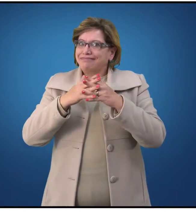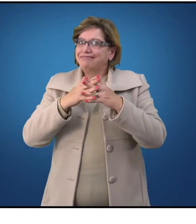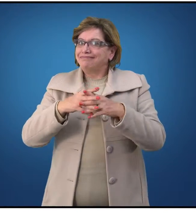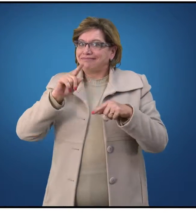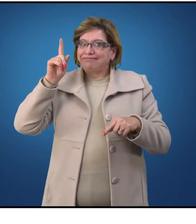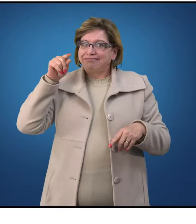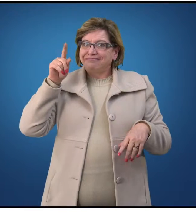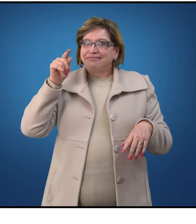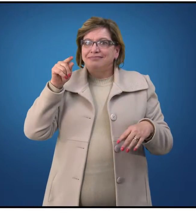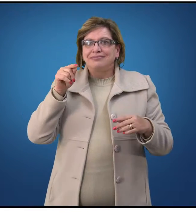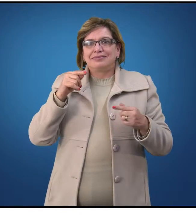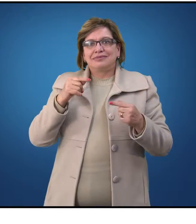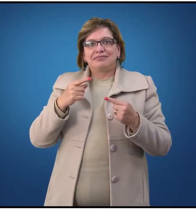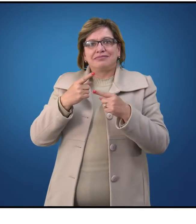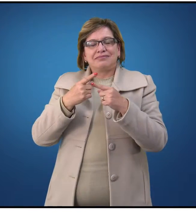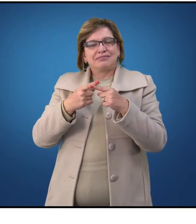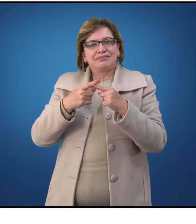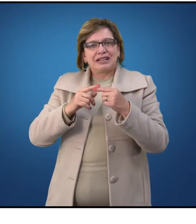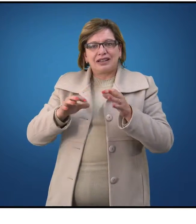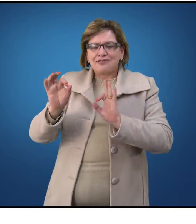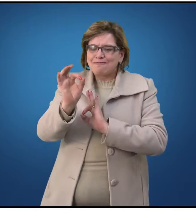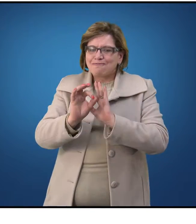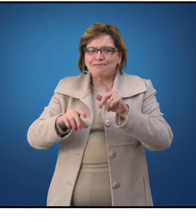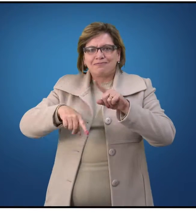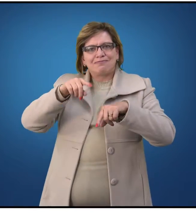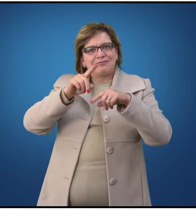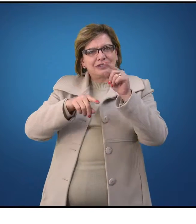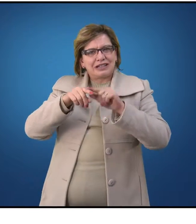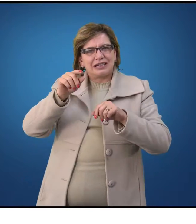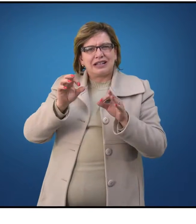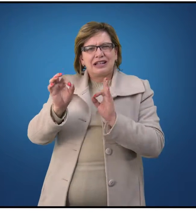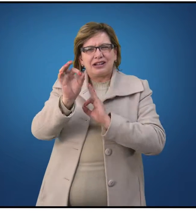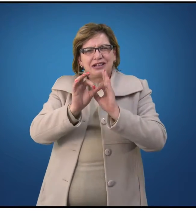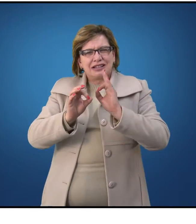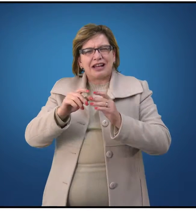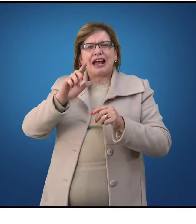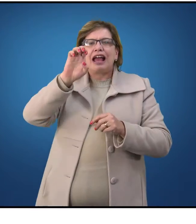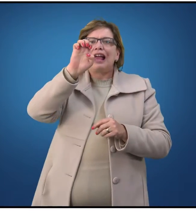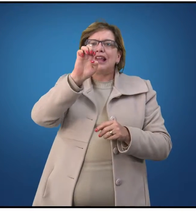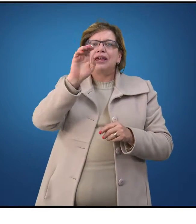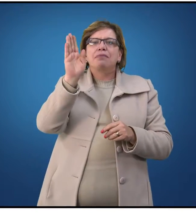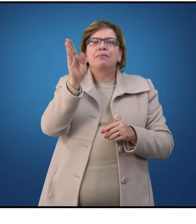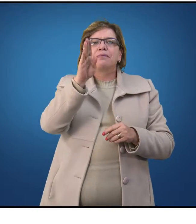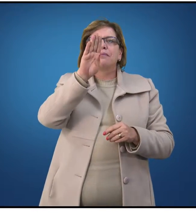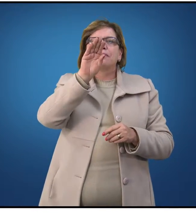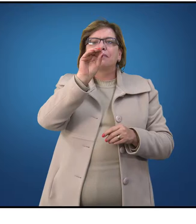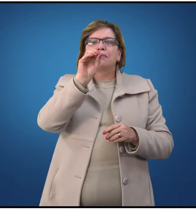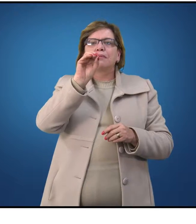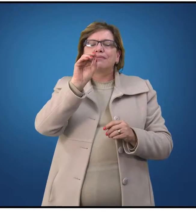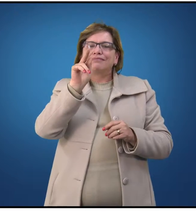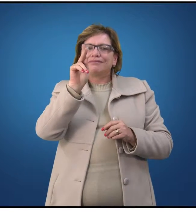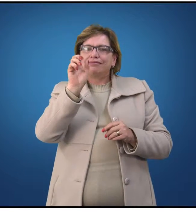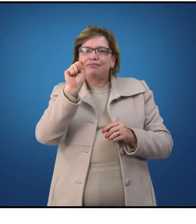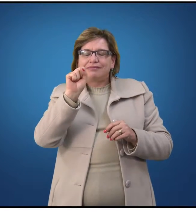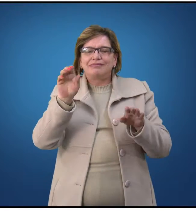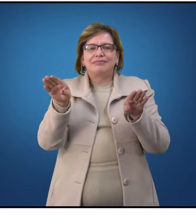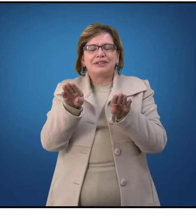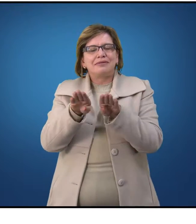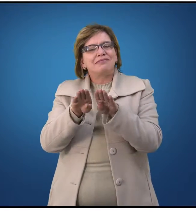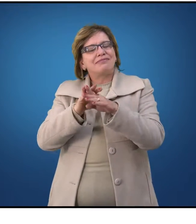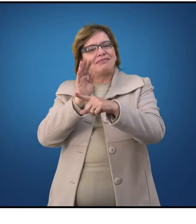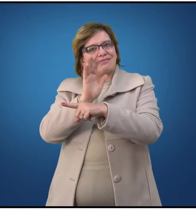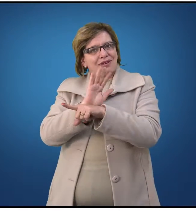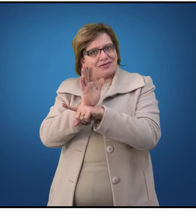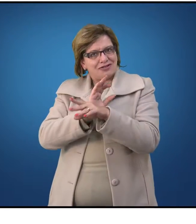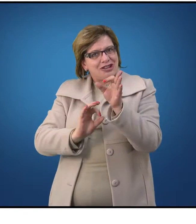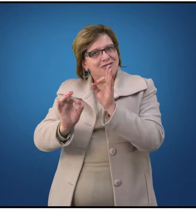você elaborar materiais, elaboração de e-books, elaboração de vídeos, né? Isso daí é um tanto